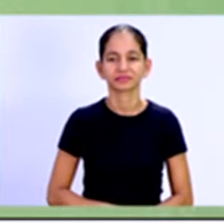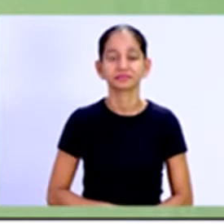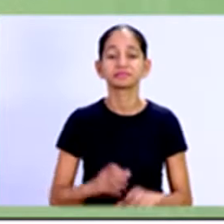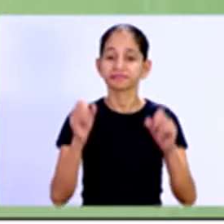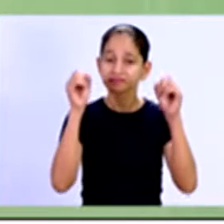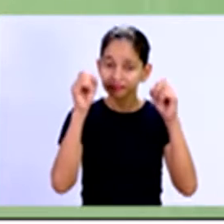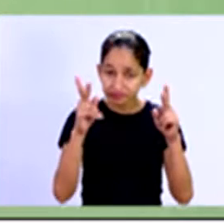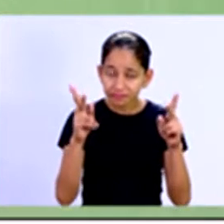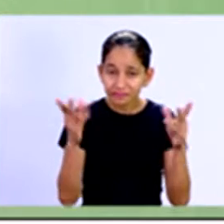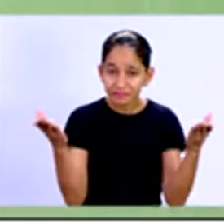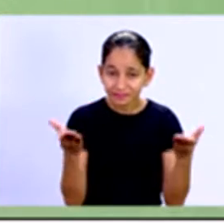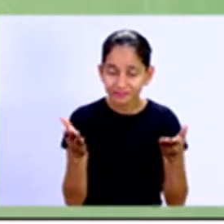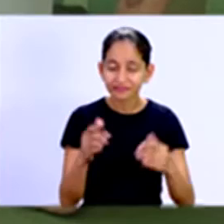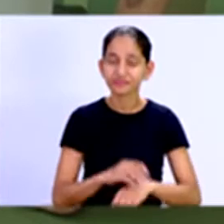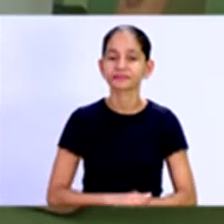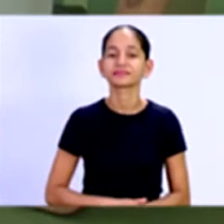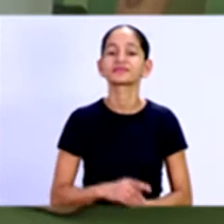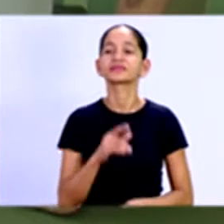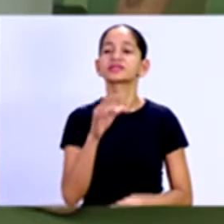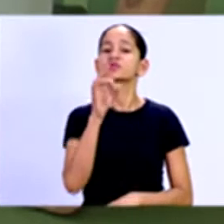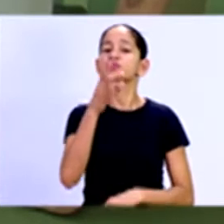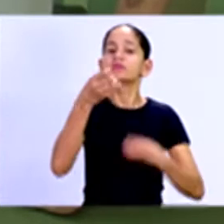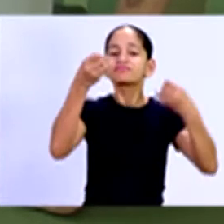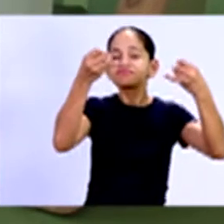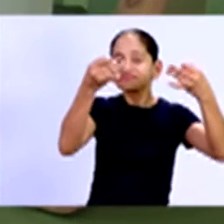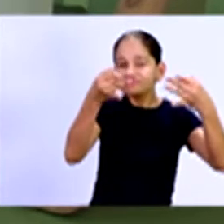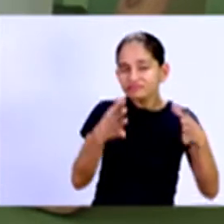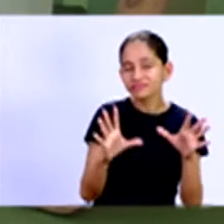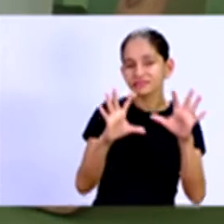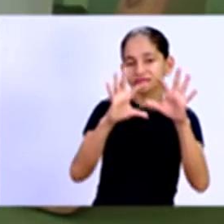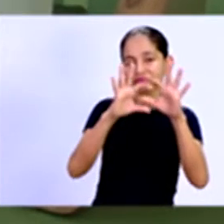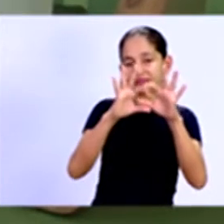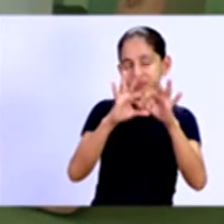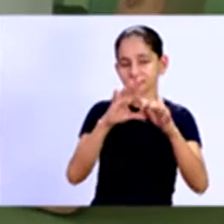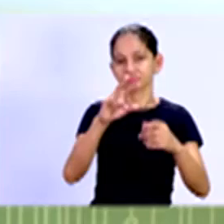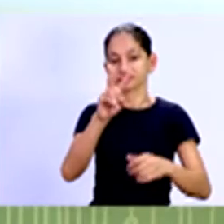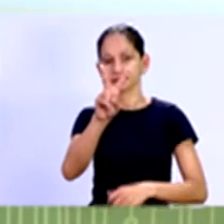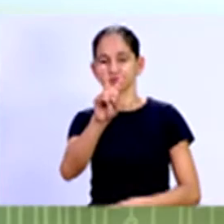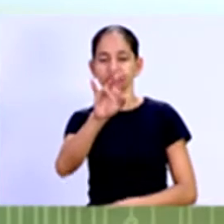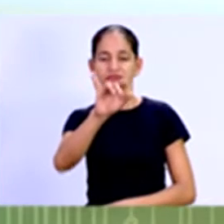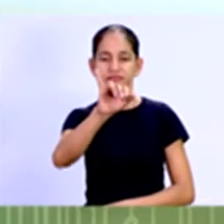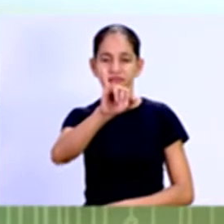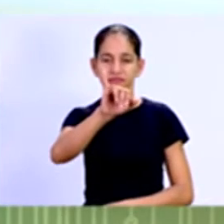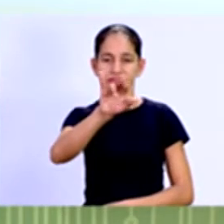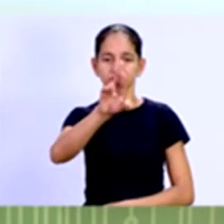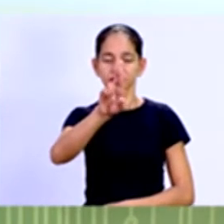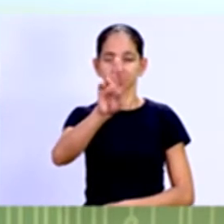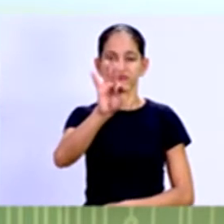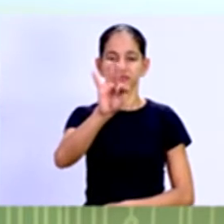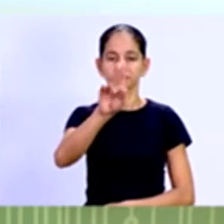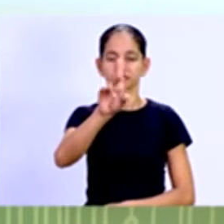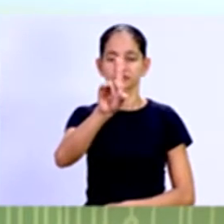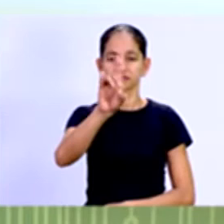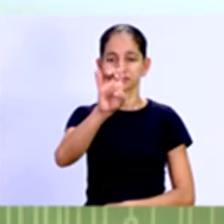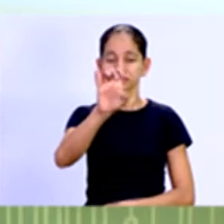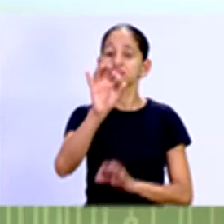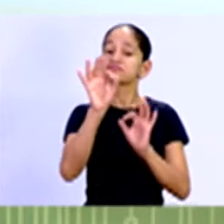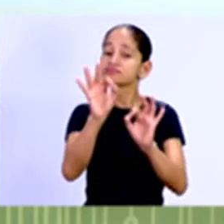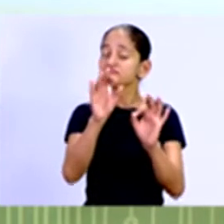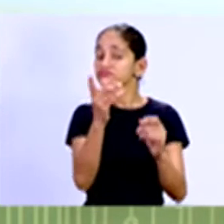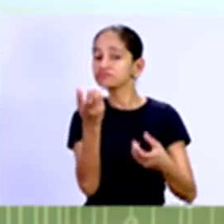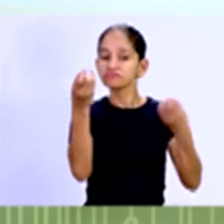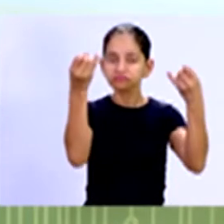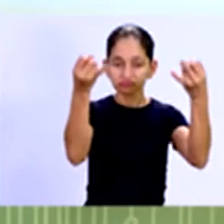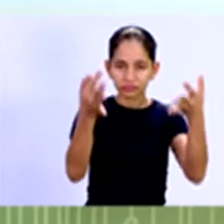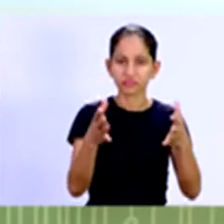Ok. Então, só comentando um pouco a respeito da virtude em relação ao sujeito moral, ao sujeito ético, né? Que